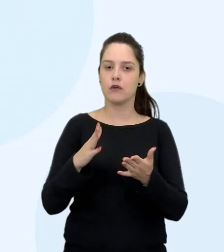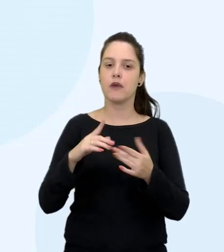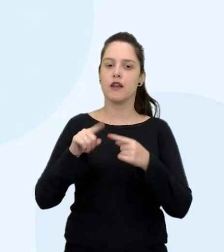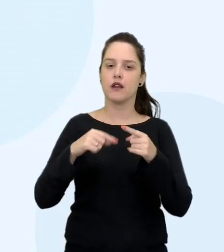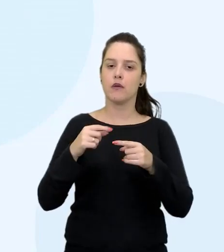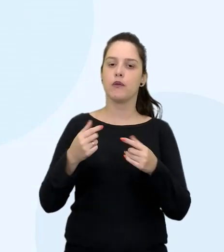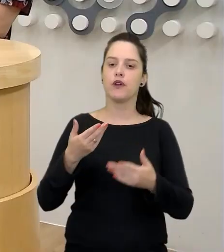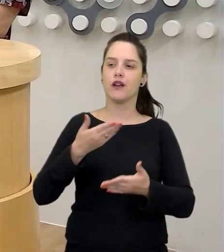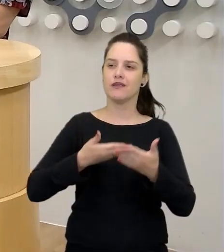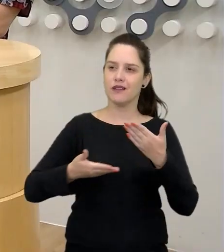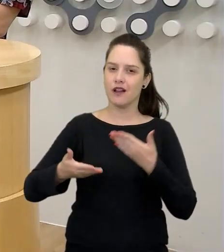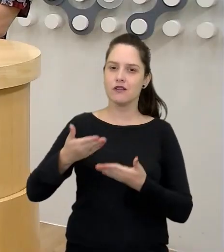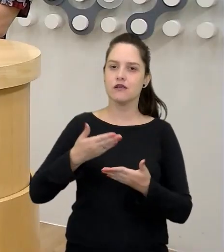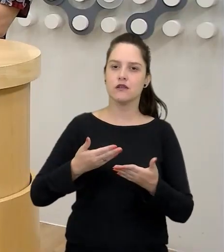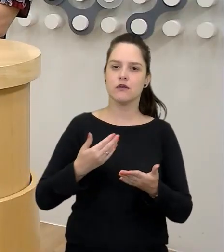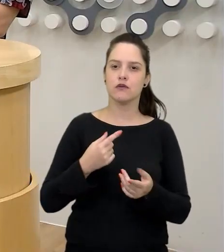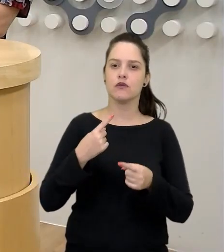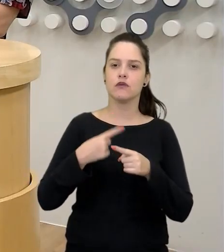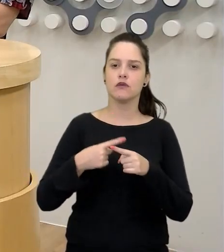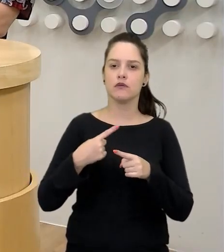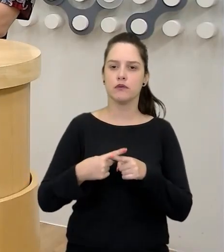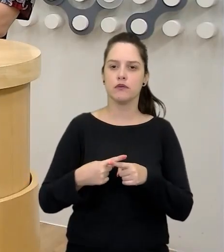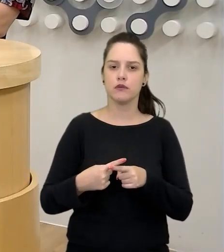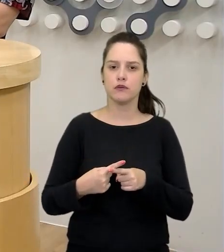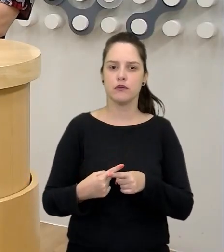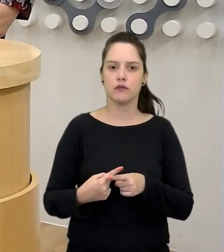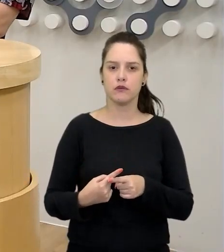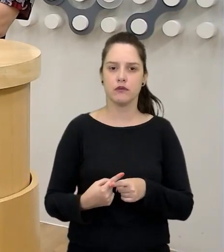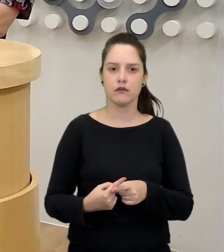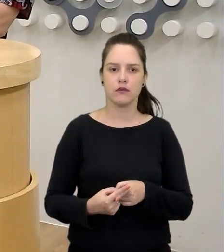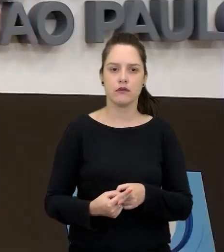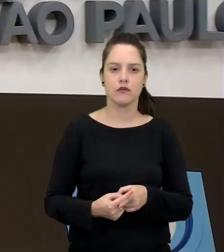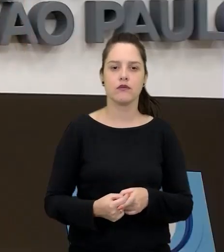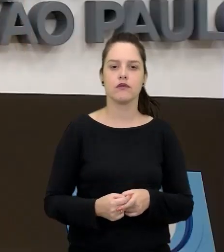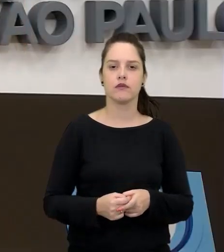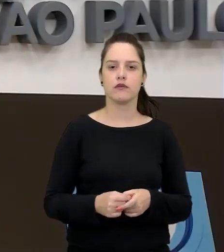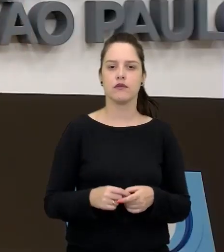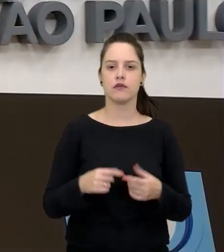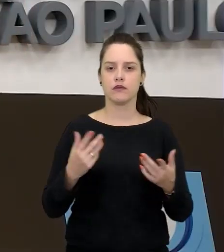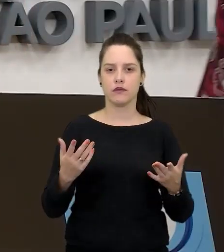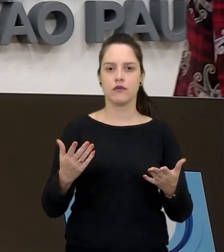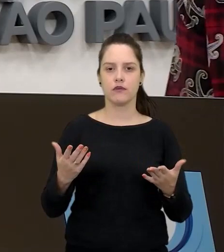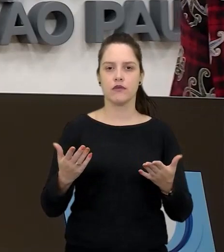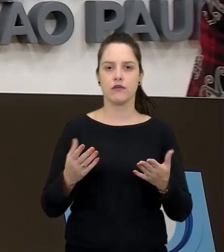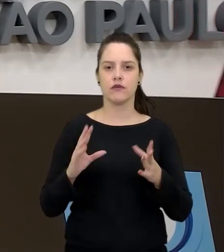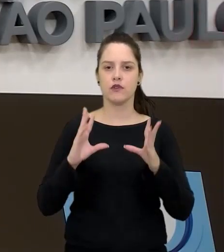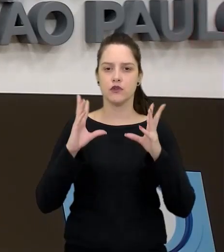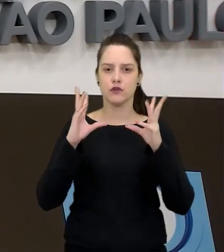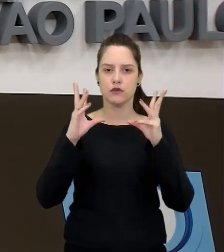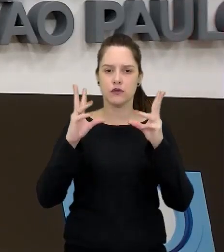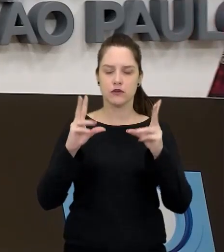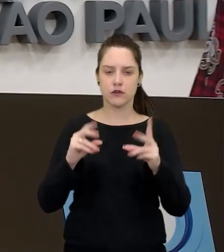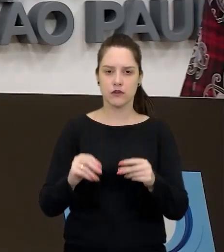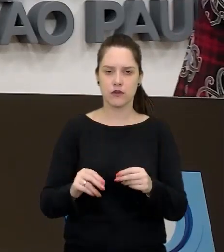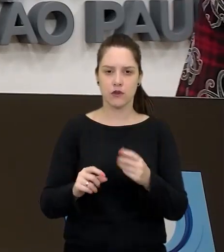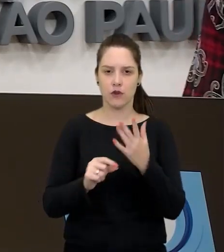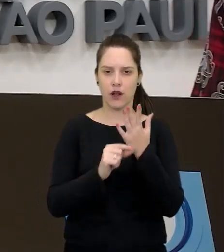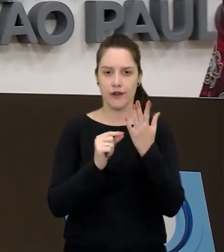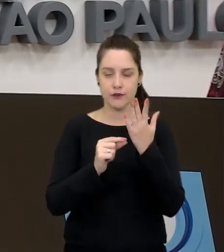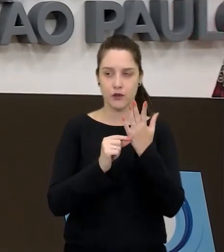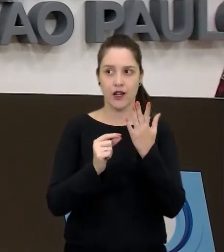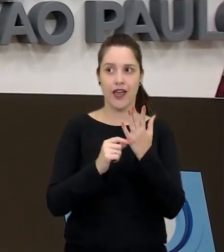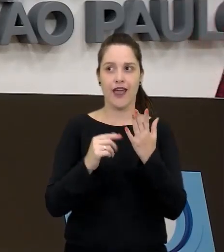na interação. Mas por que bestiário? O Cortázar, pessoal, como todo grande autor clássico